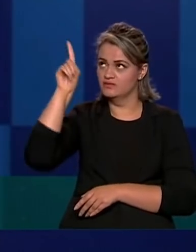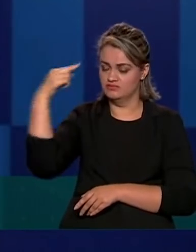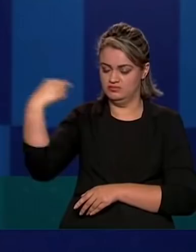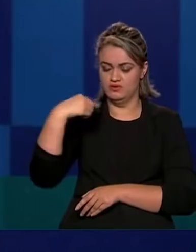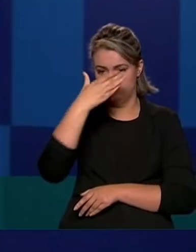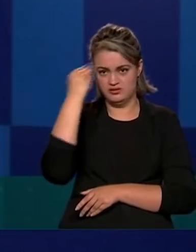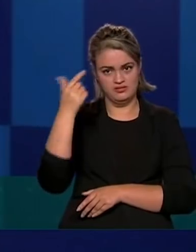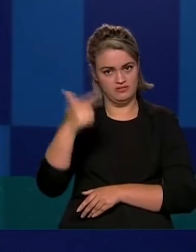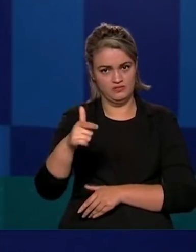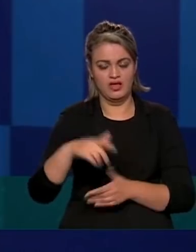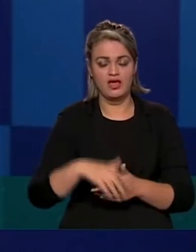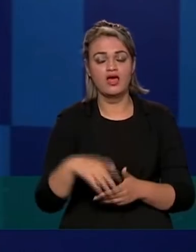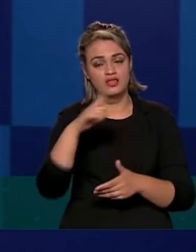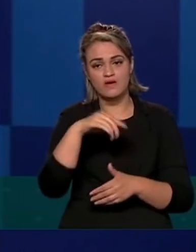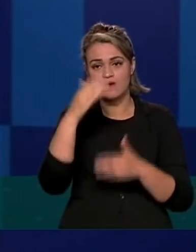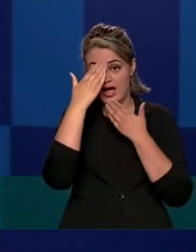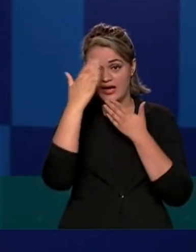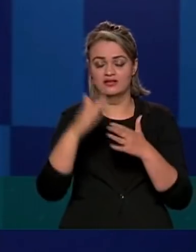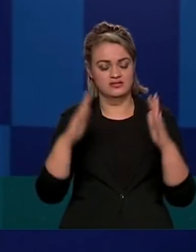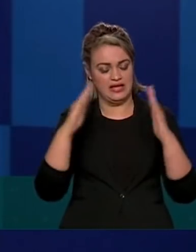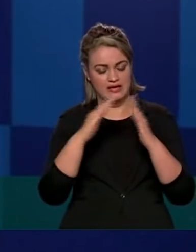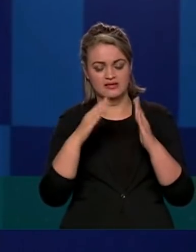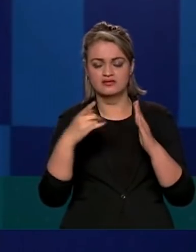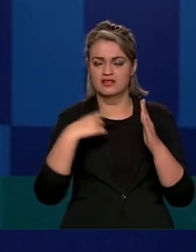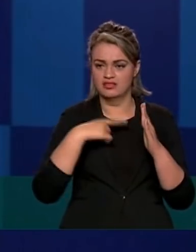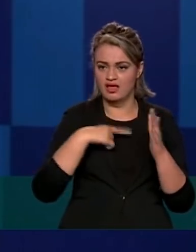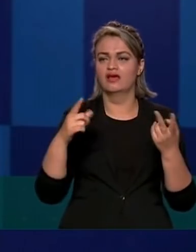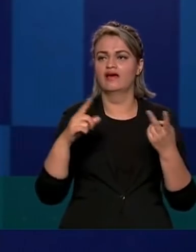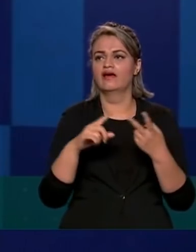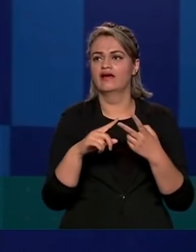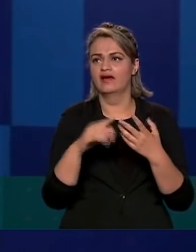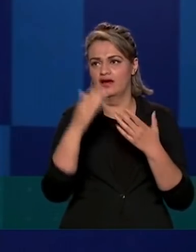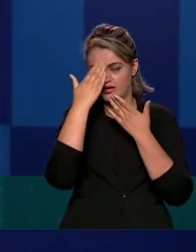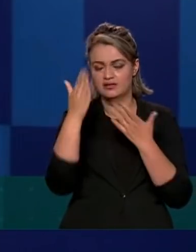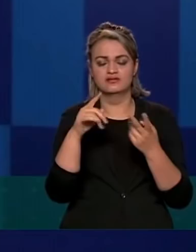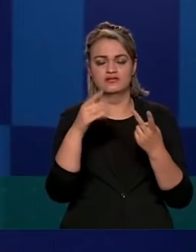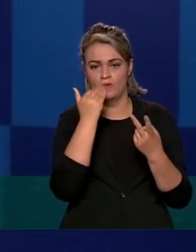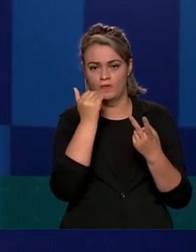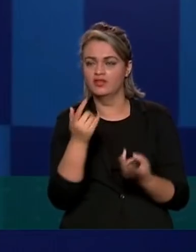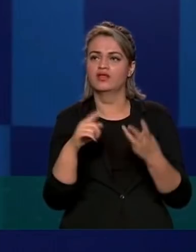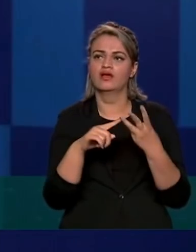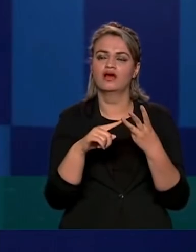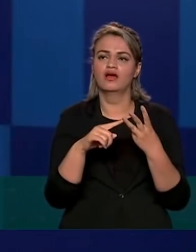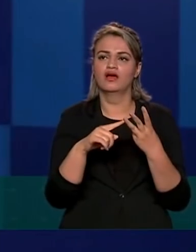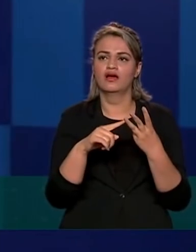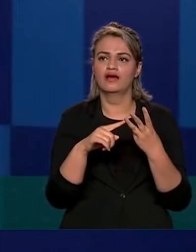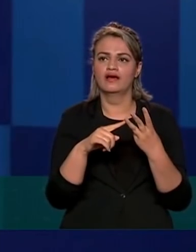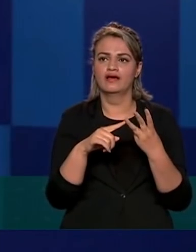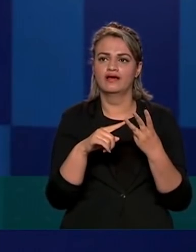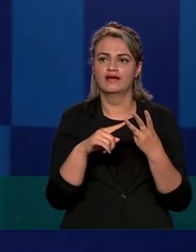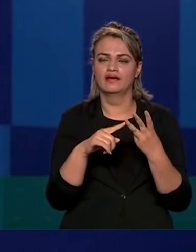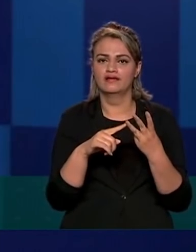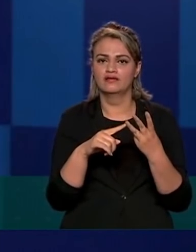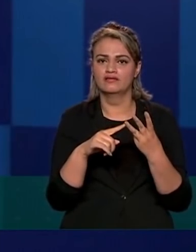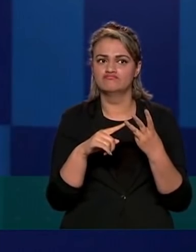Agradecemos porque temos um lugar para morar, uma casa para morar, temos comida na nossa casa,